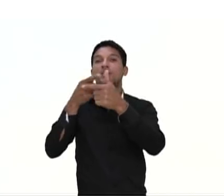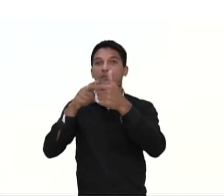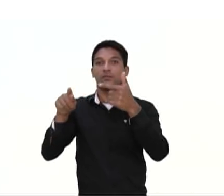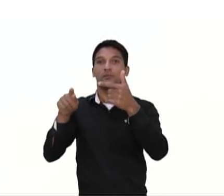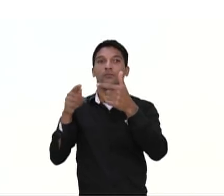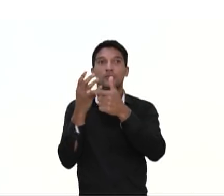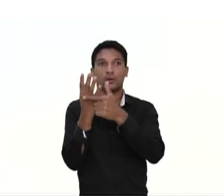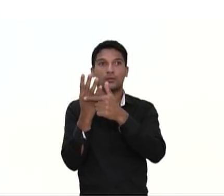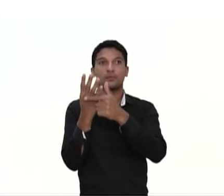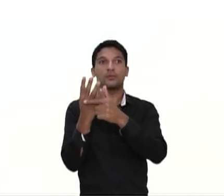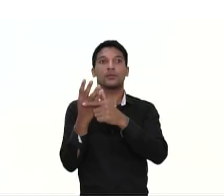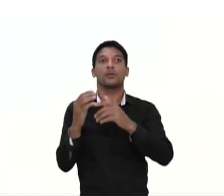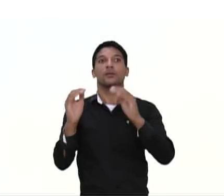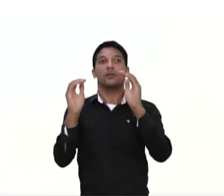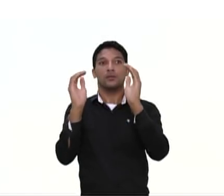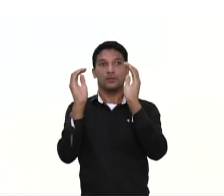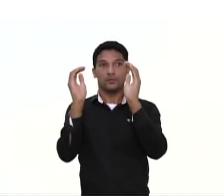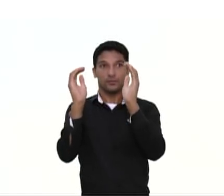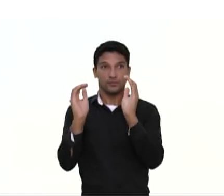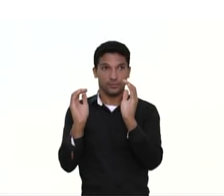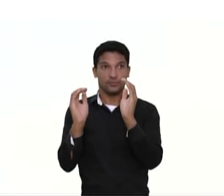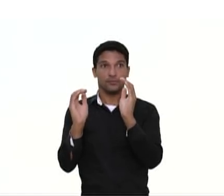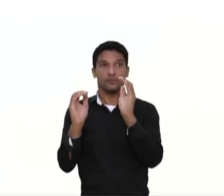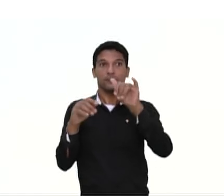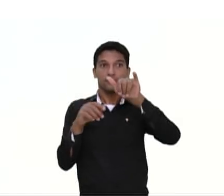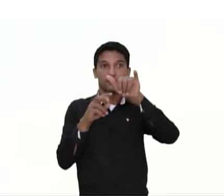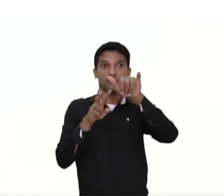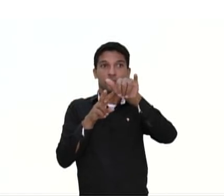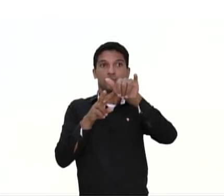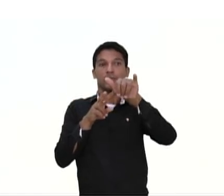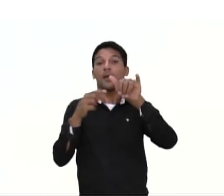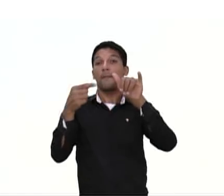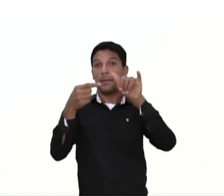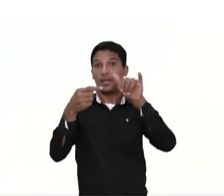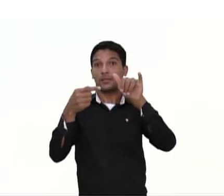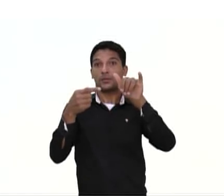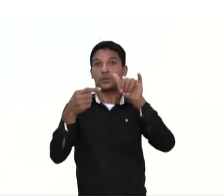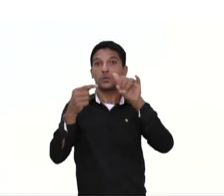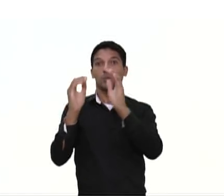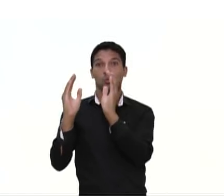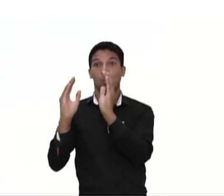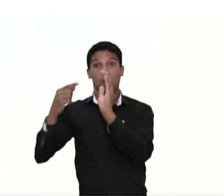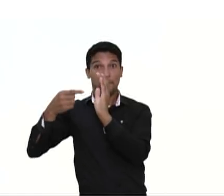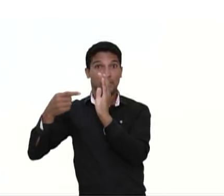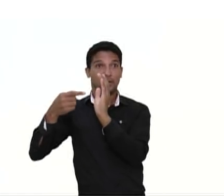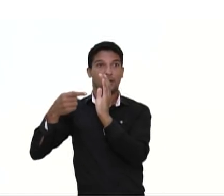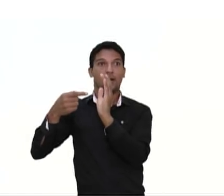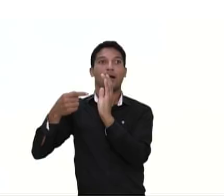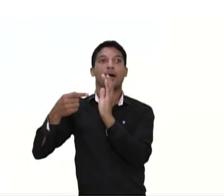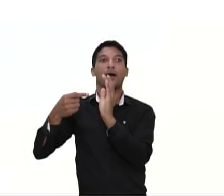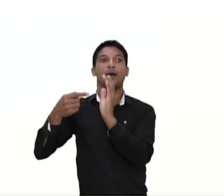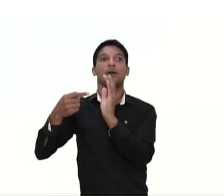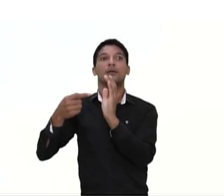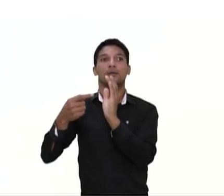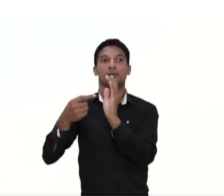igual a menos 1.400 tem esse sinal negativo que nós trouxemos lá preservando o sinal e aí